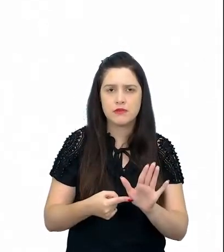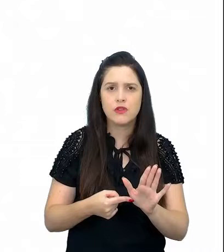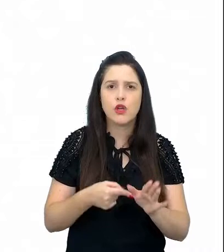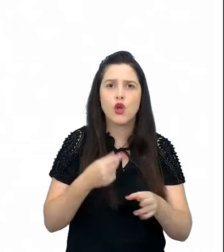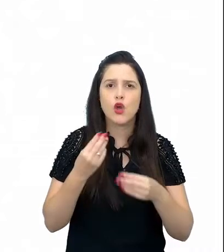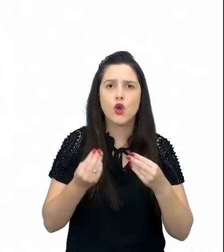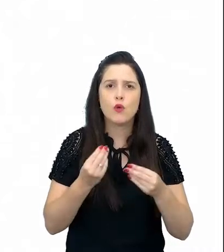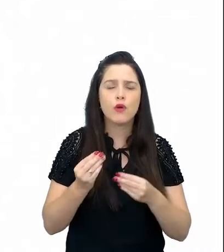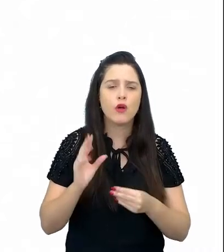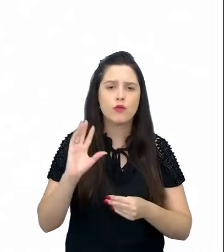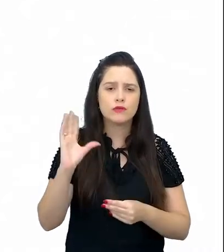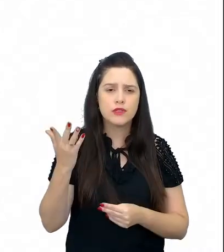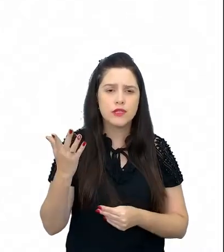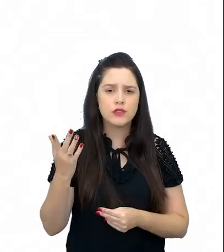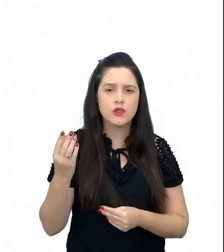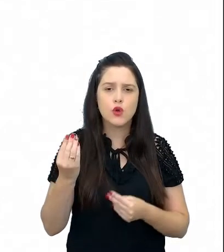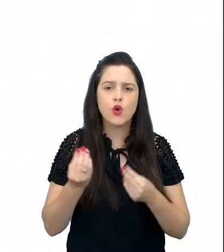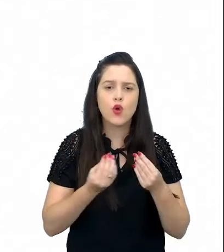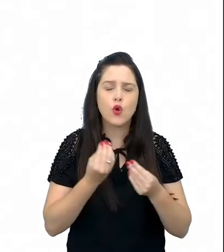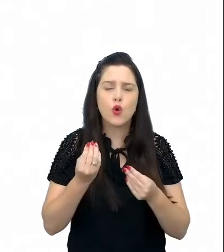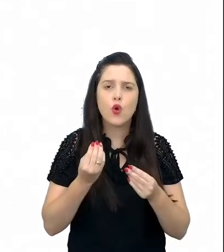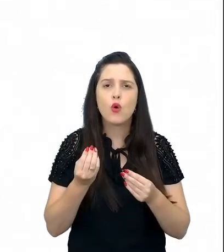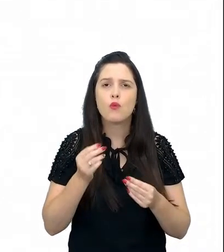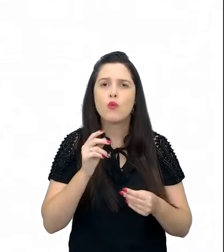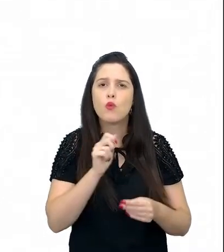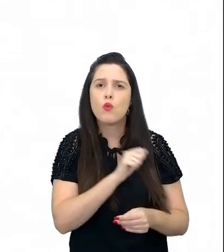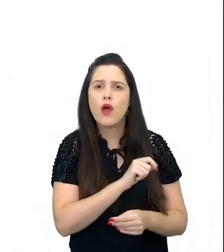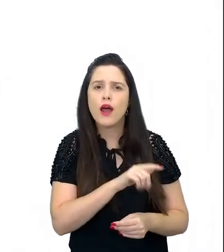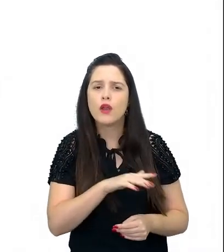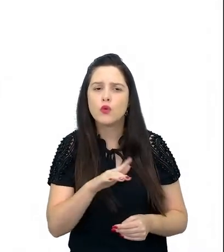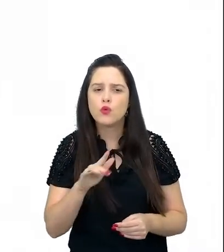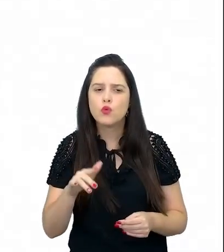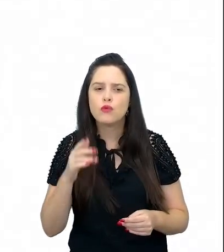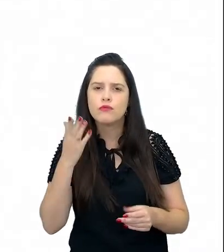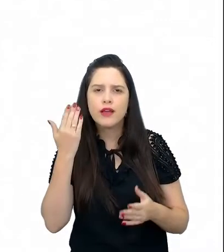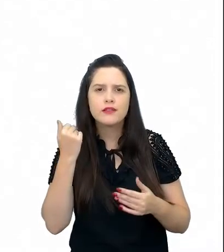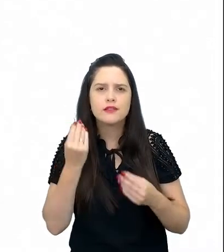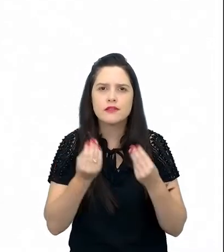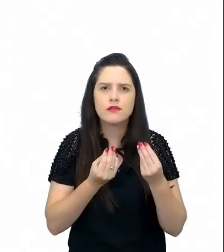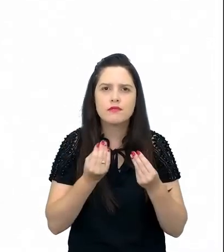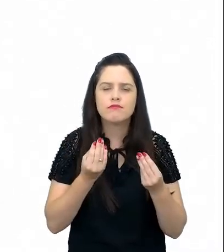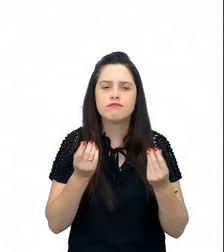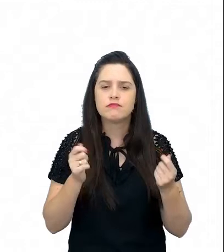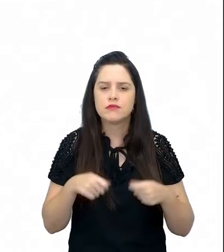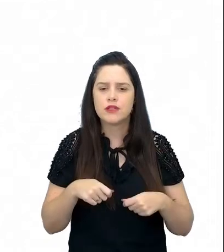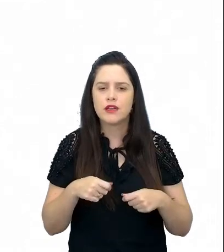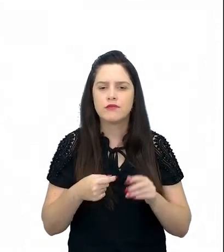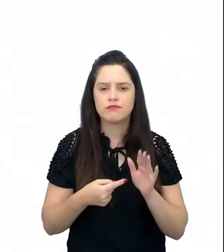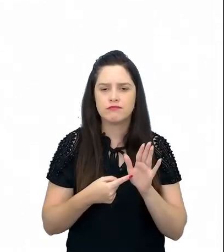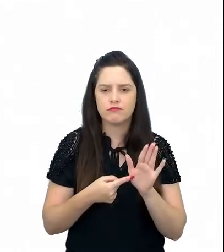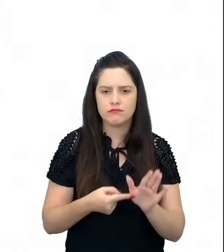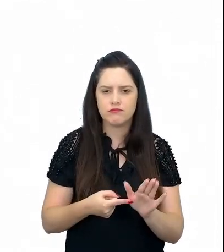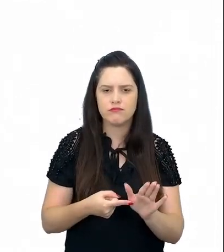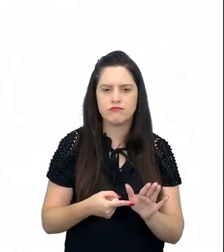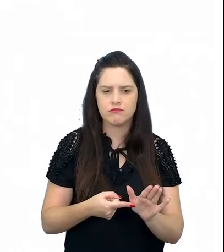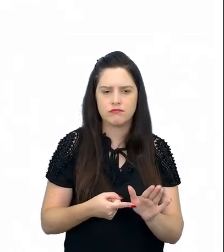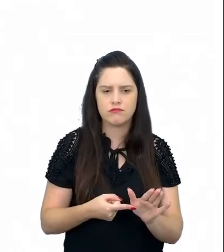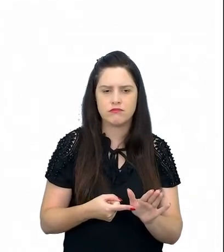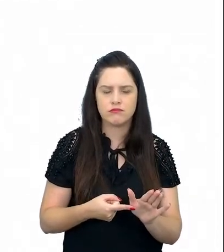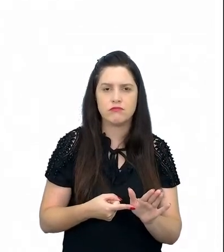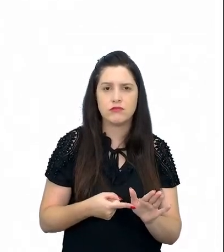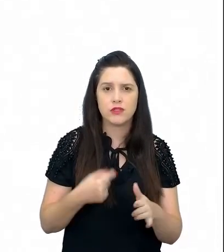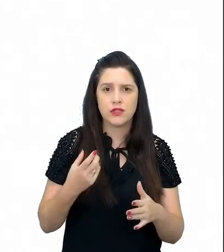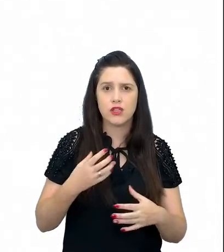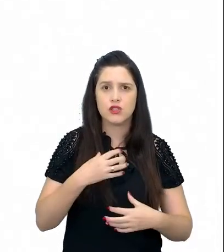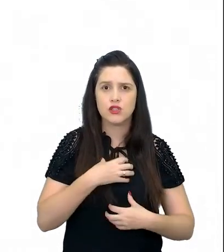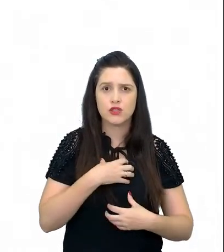Complete a tabela com o respectivo valor pago pelo tecido, considerando a quantidade em metros. Então, se eu compro 1 metro, R$ 17,80.